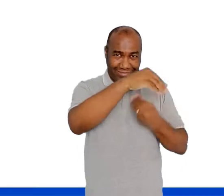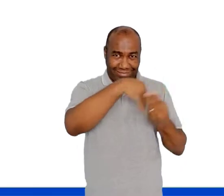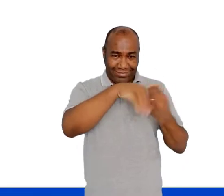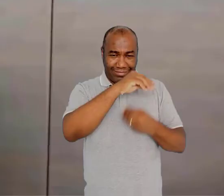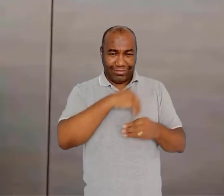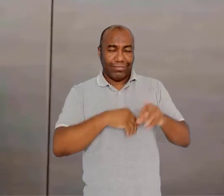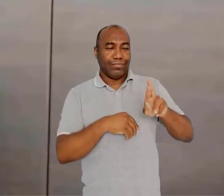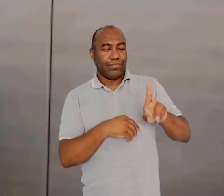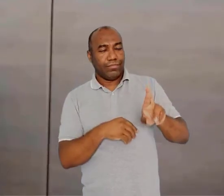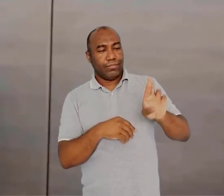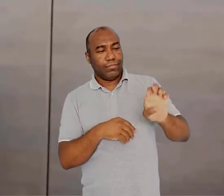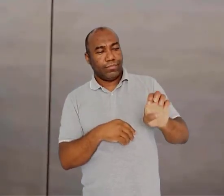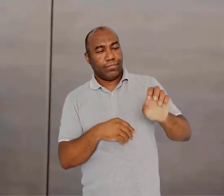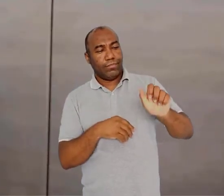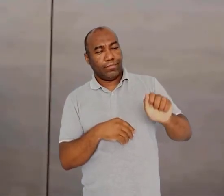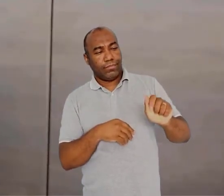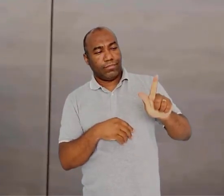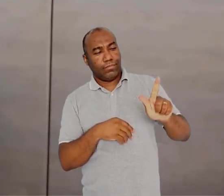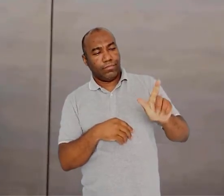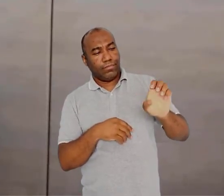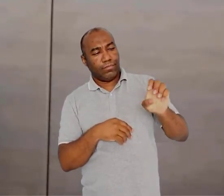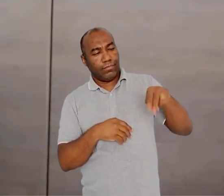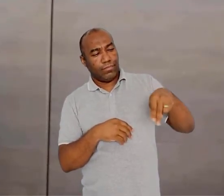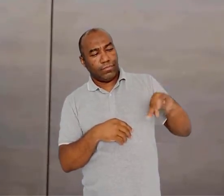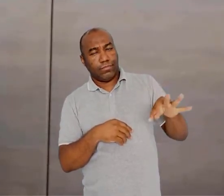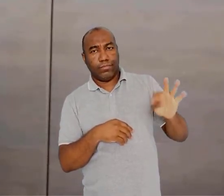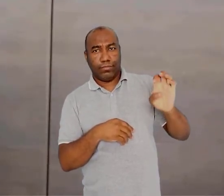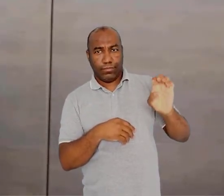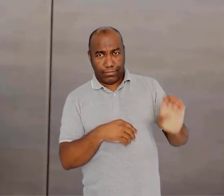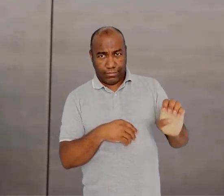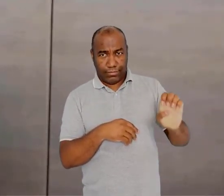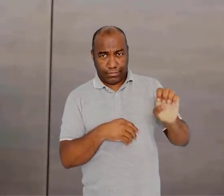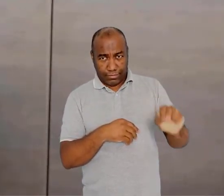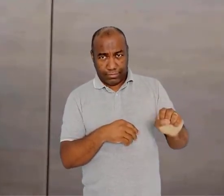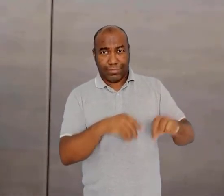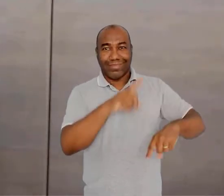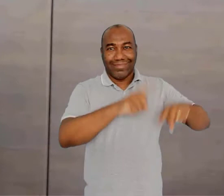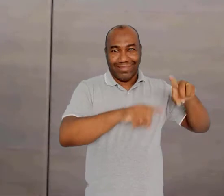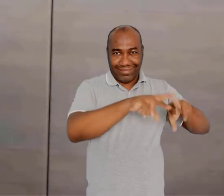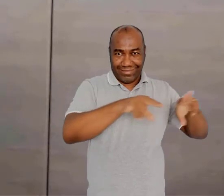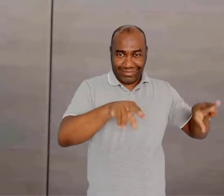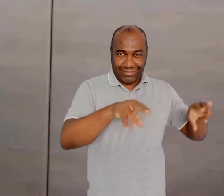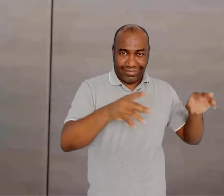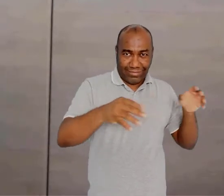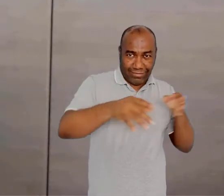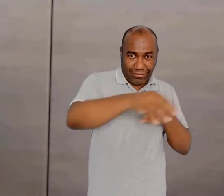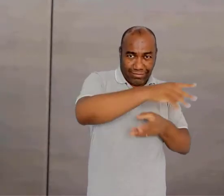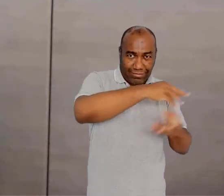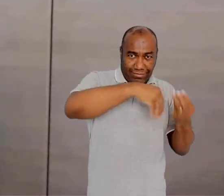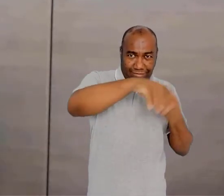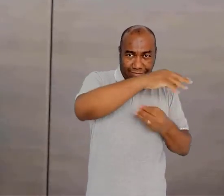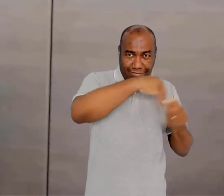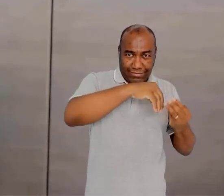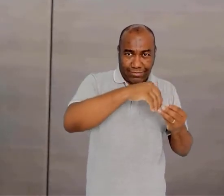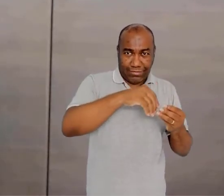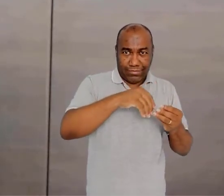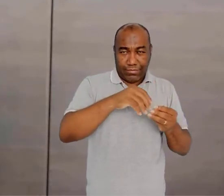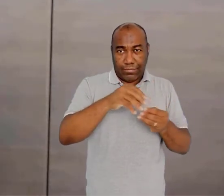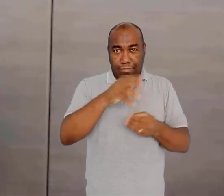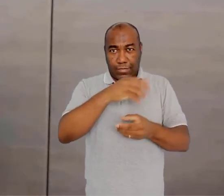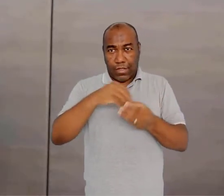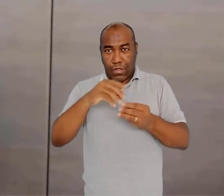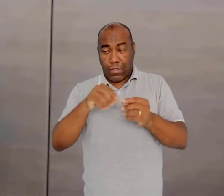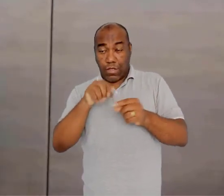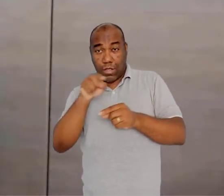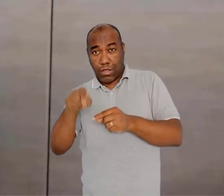primeira vez na termodinâmica, quem que é reagente, quem é produto, não confunde isso, porque quando a gente chegar lá no equilíbrio químico, tem uma regrinha que vai